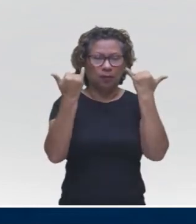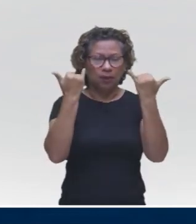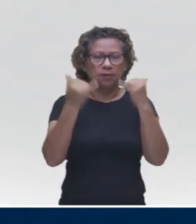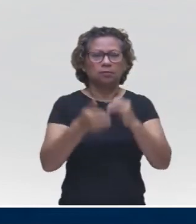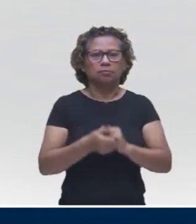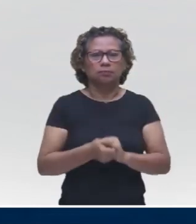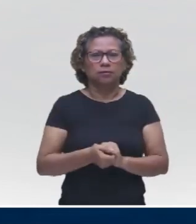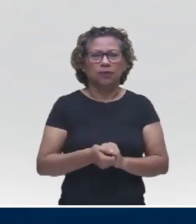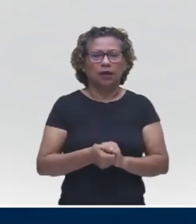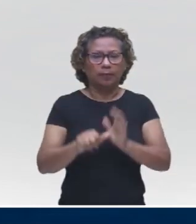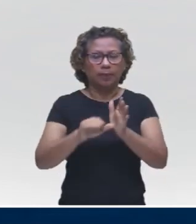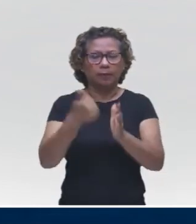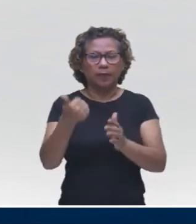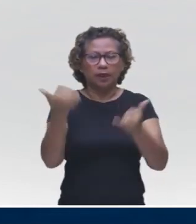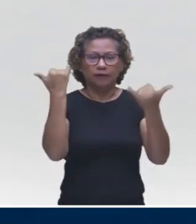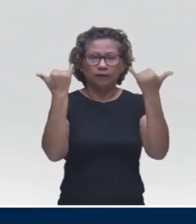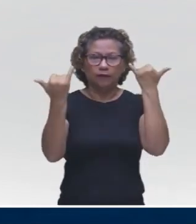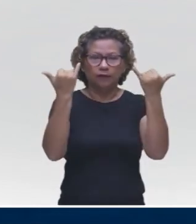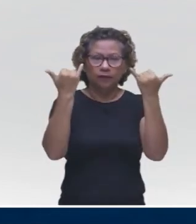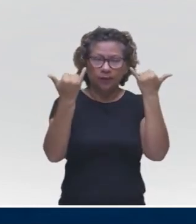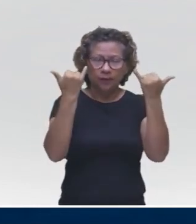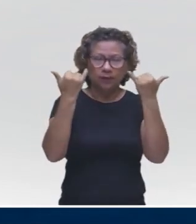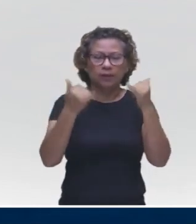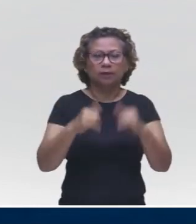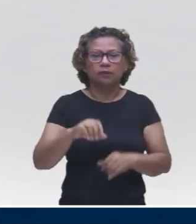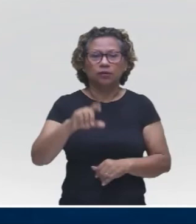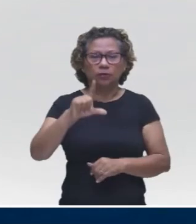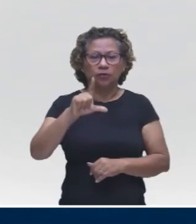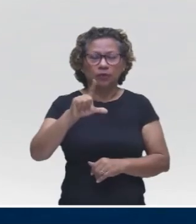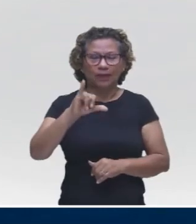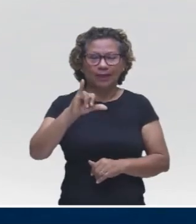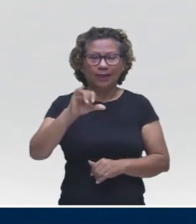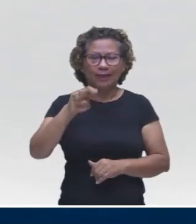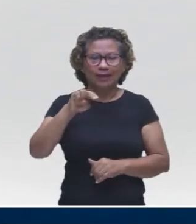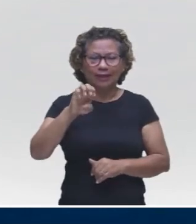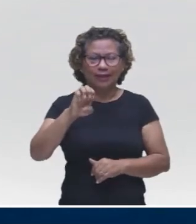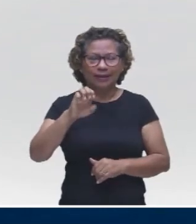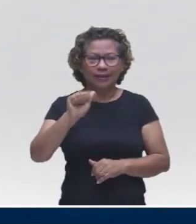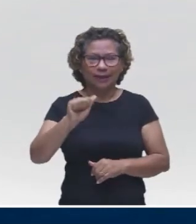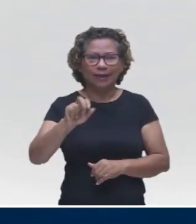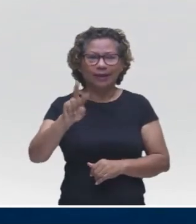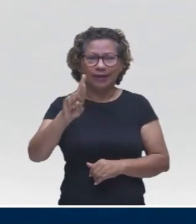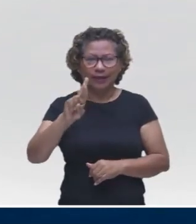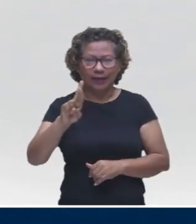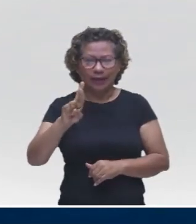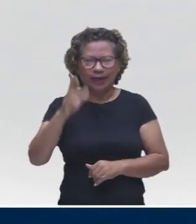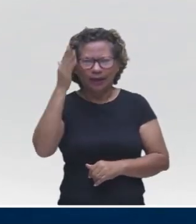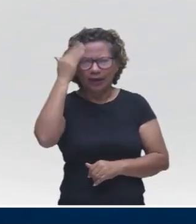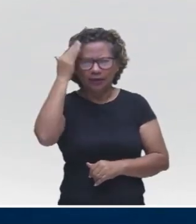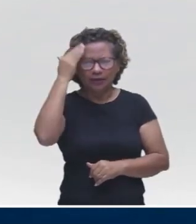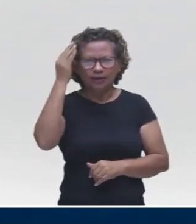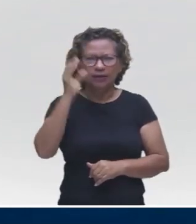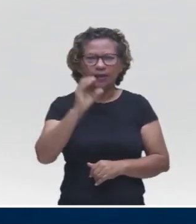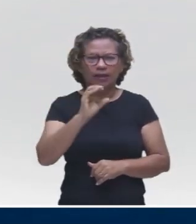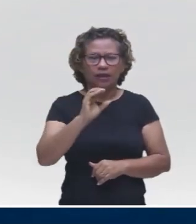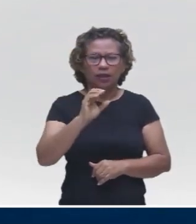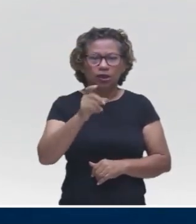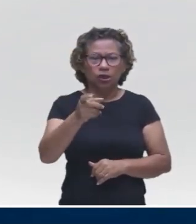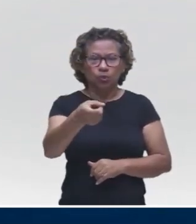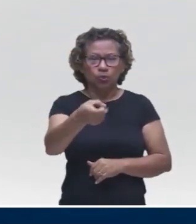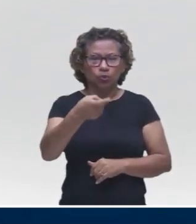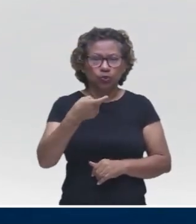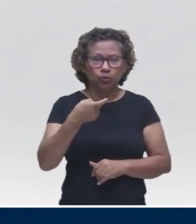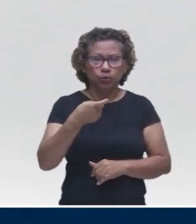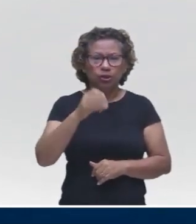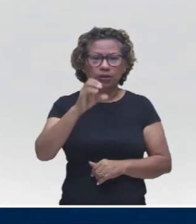usar a primeira informação do coeficiente linear, que é esse ponto aqui. Eu sei que o x é 0. Quando o x é 0, quanto é que